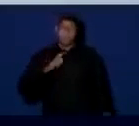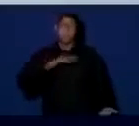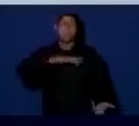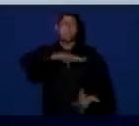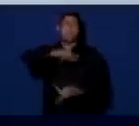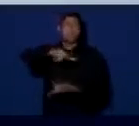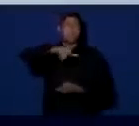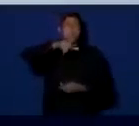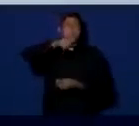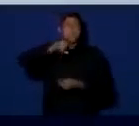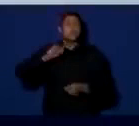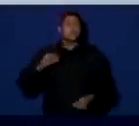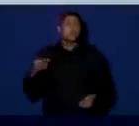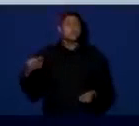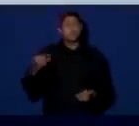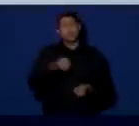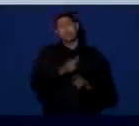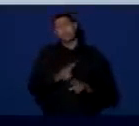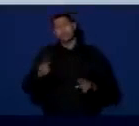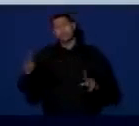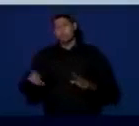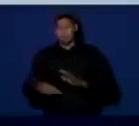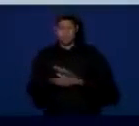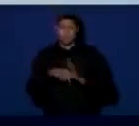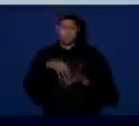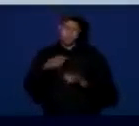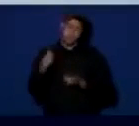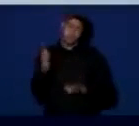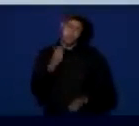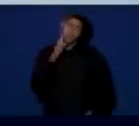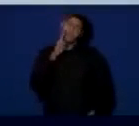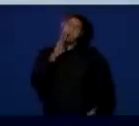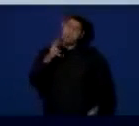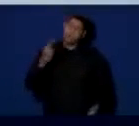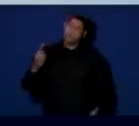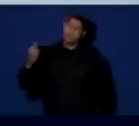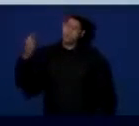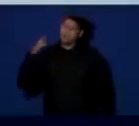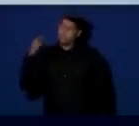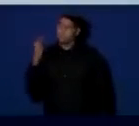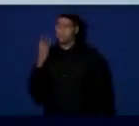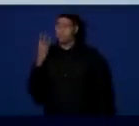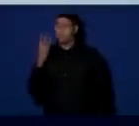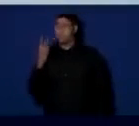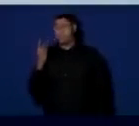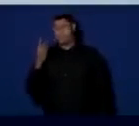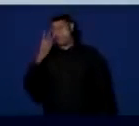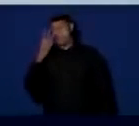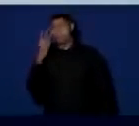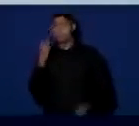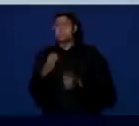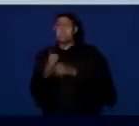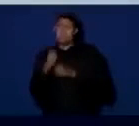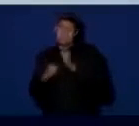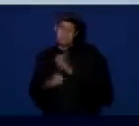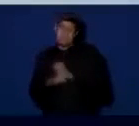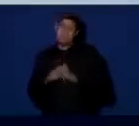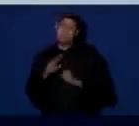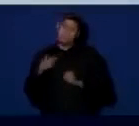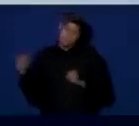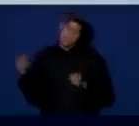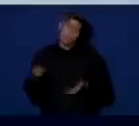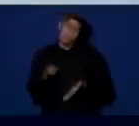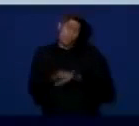mundo totalmente diferente do mundo que a gente viu aí nos últimos 13 anos. E isso vai cobrar